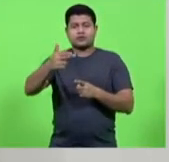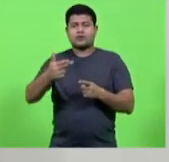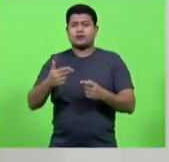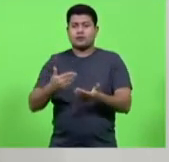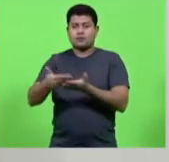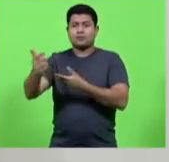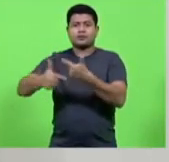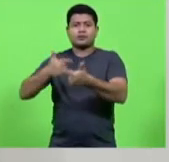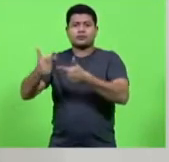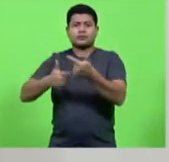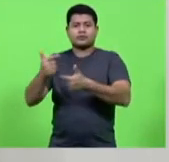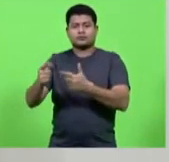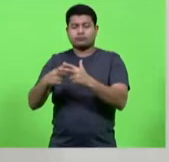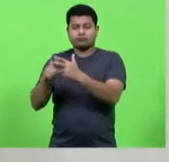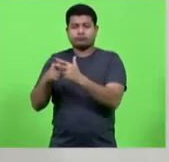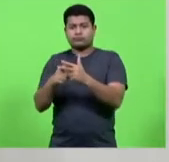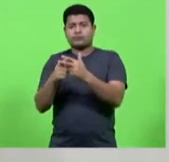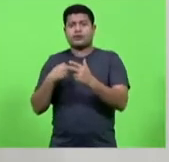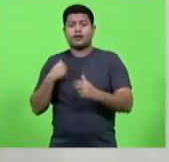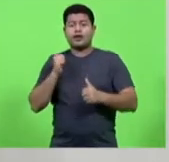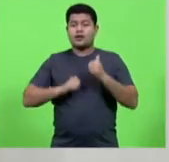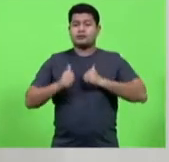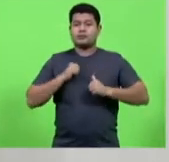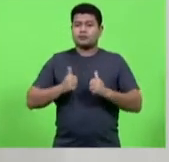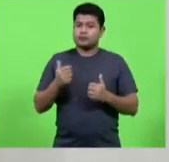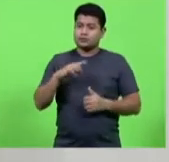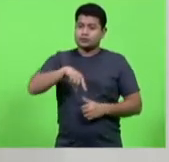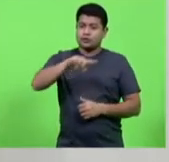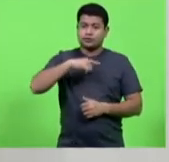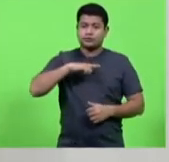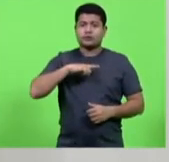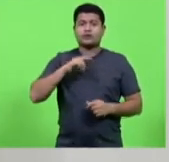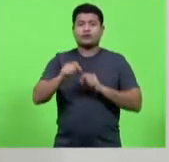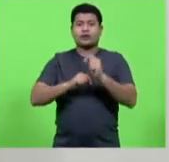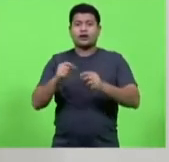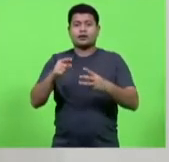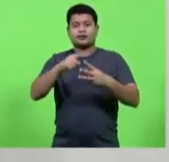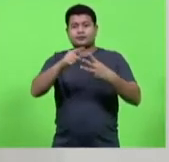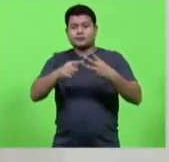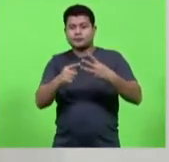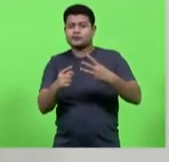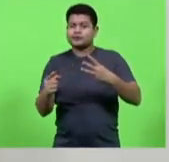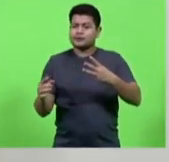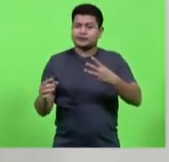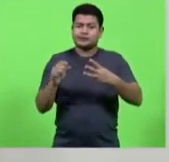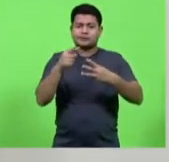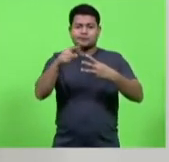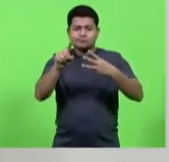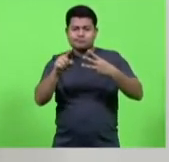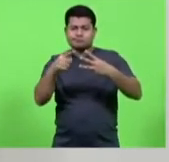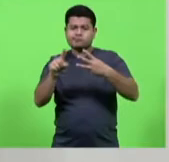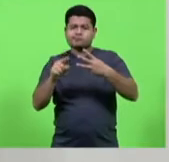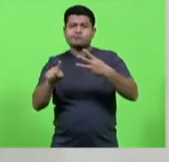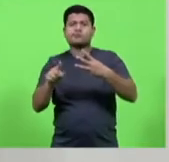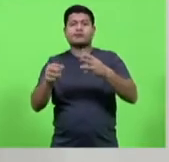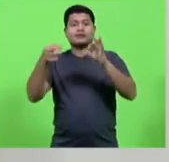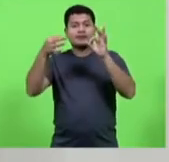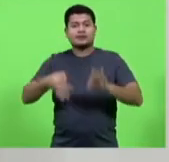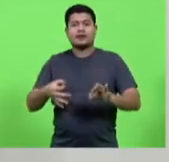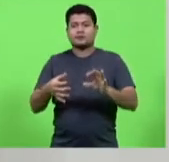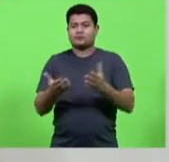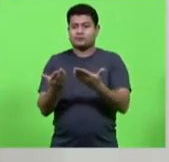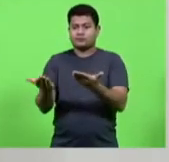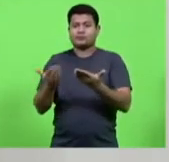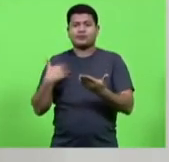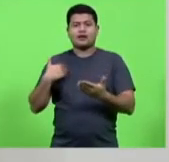que nós temos, que é fazer com que tenhamos essa ligação, proporcionando o desenvolvimento e a qualidade de vida